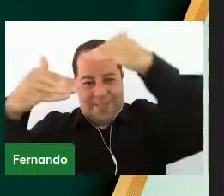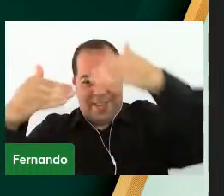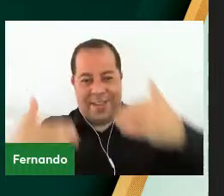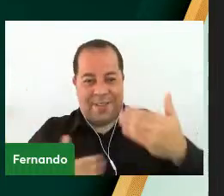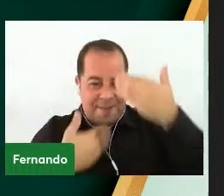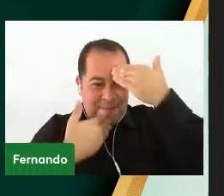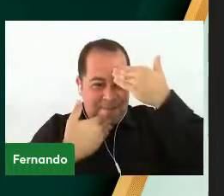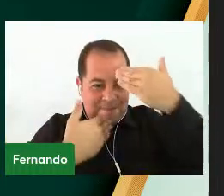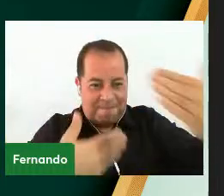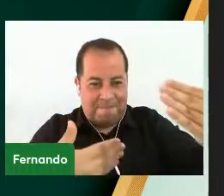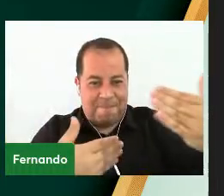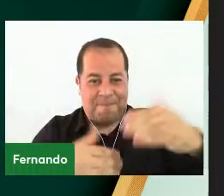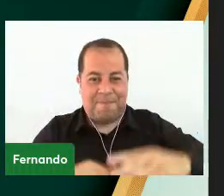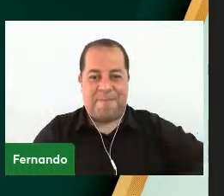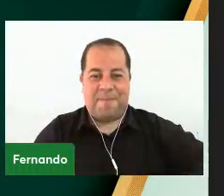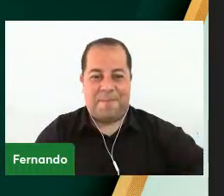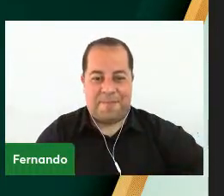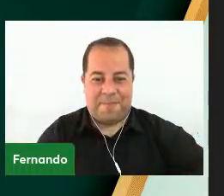obrigada.